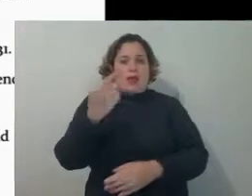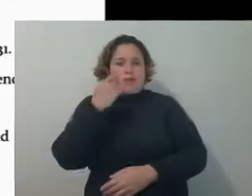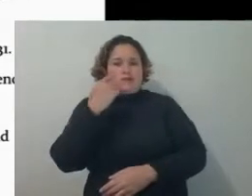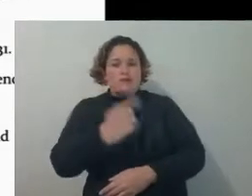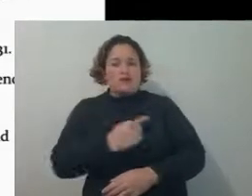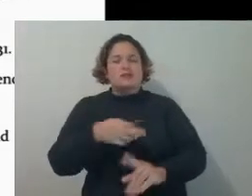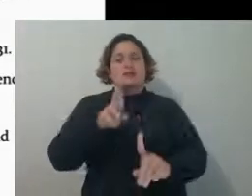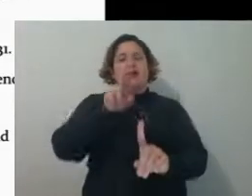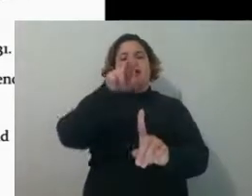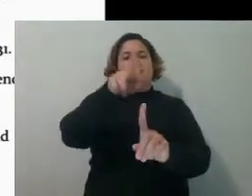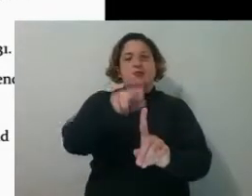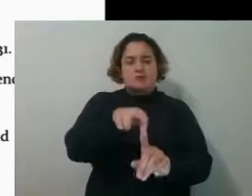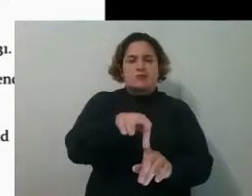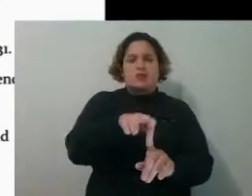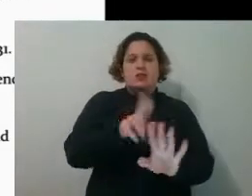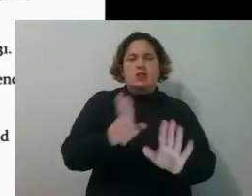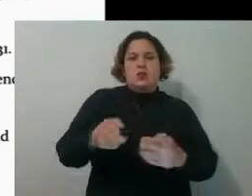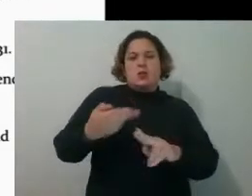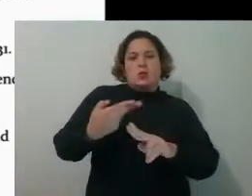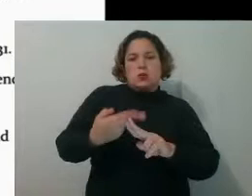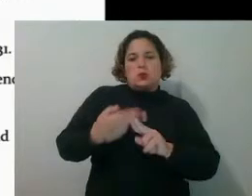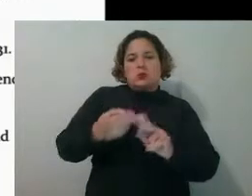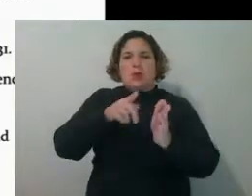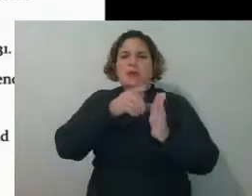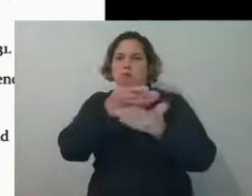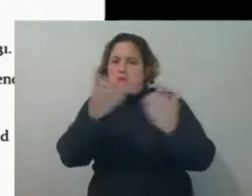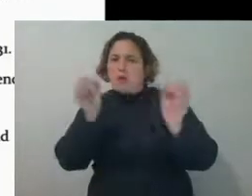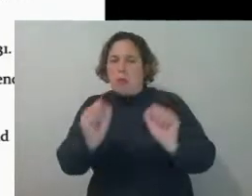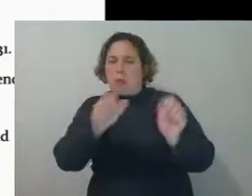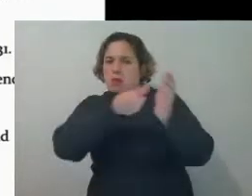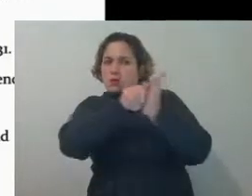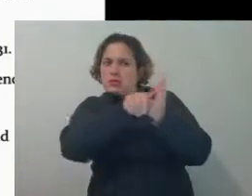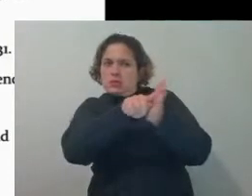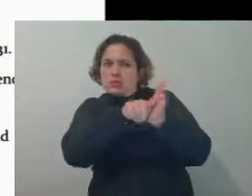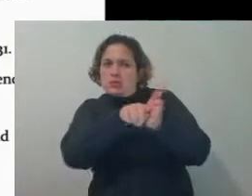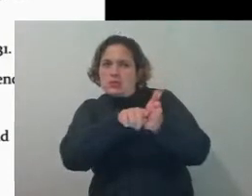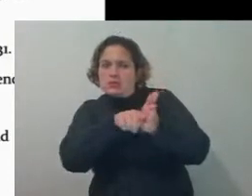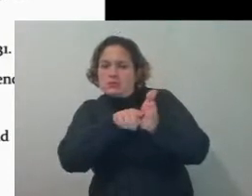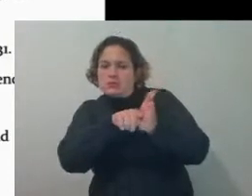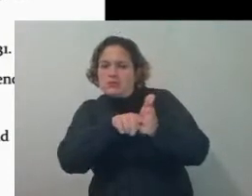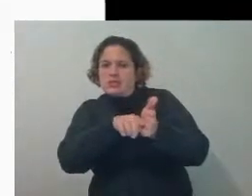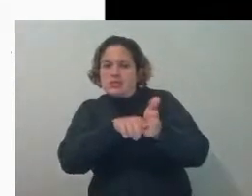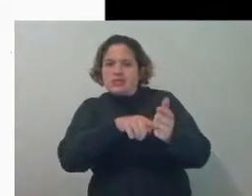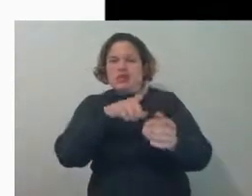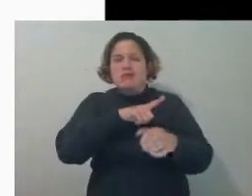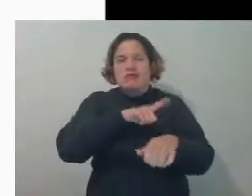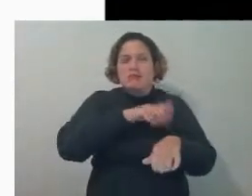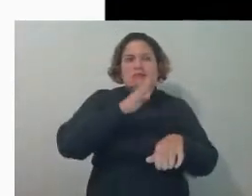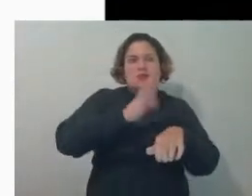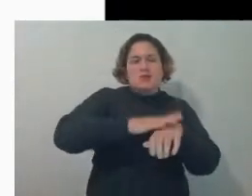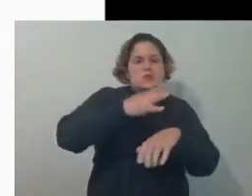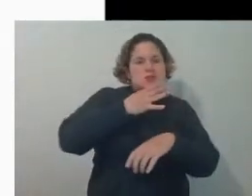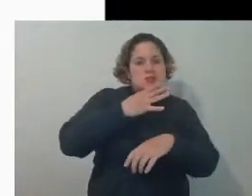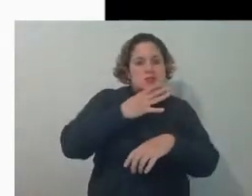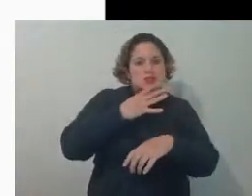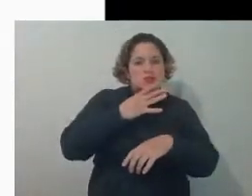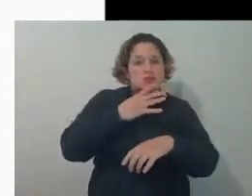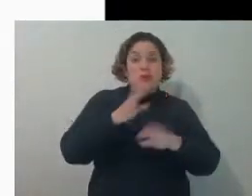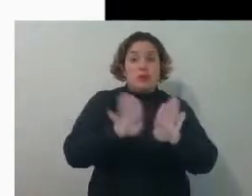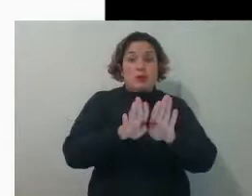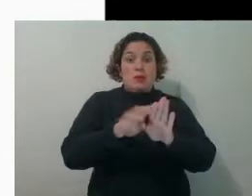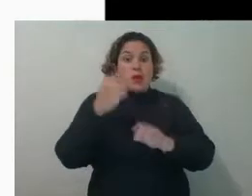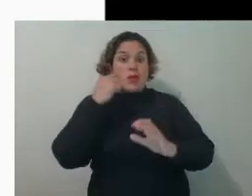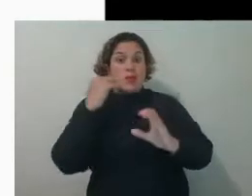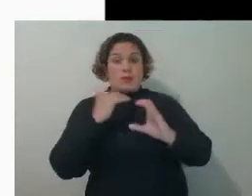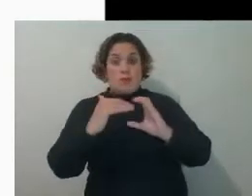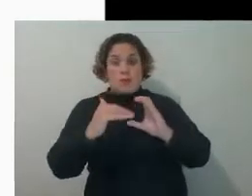Então, é isso. Aqui estão as referências que eu usei para essa aula. Eu vou deixar